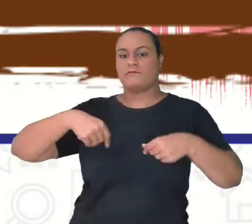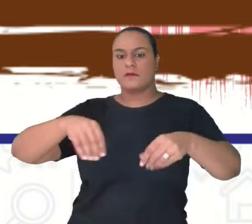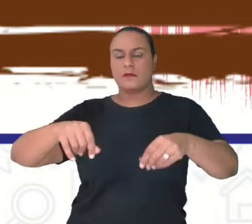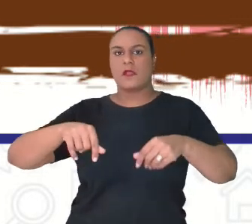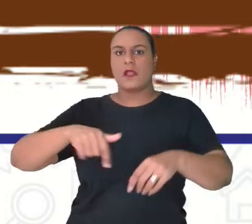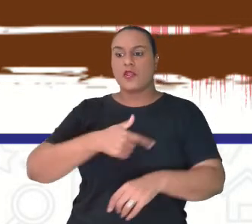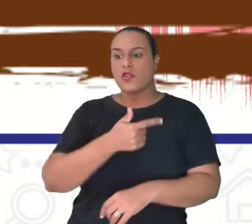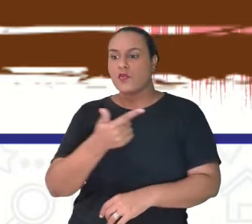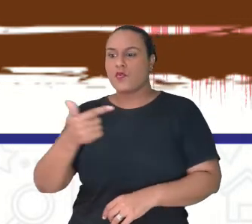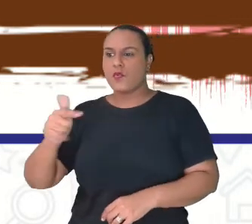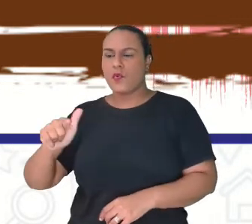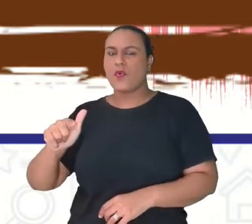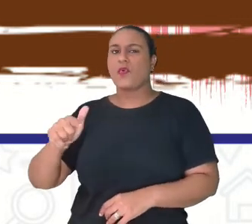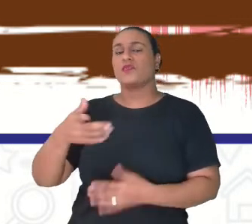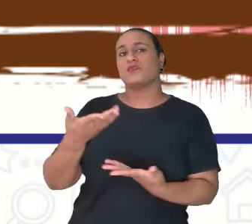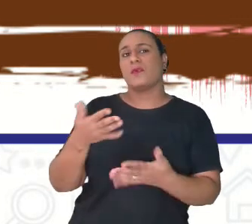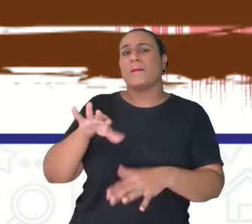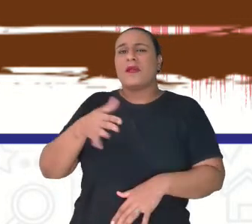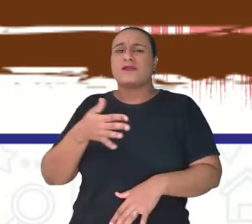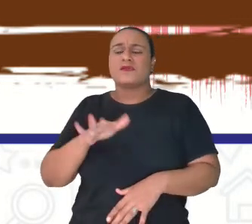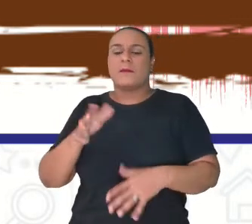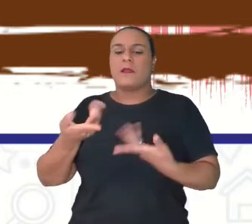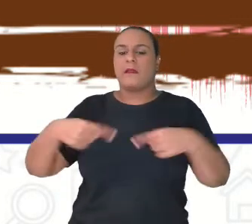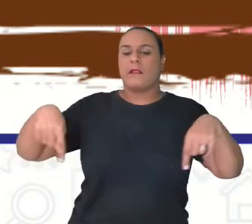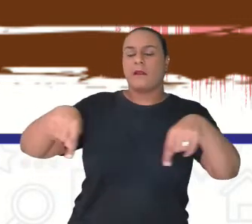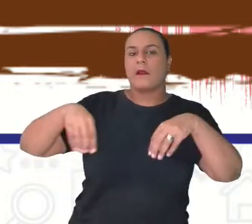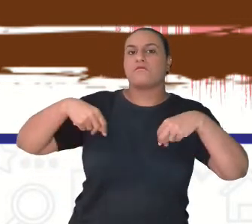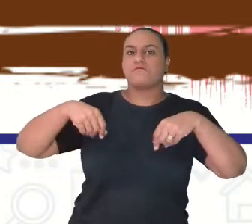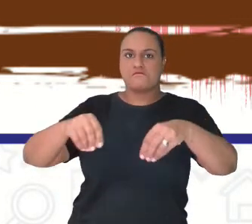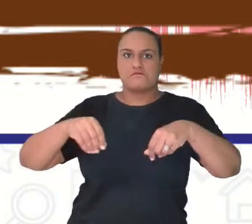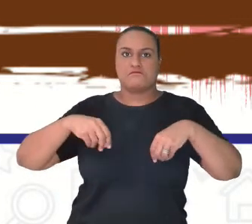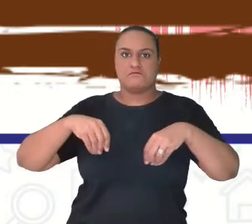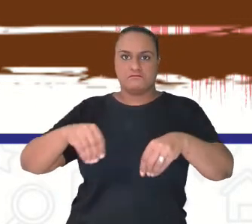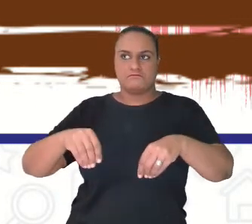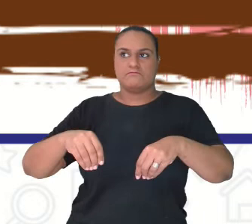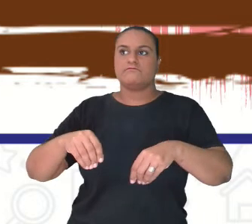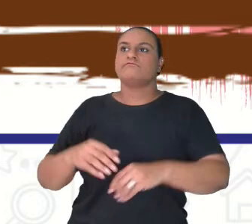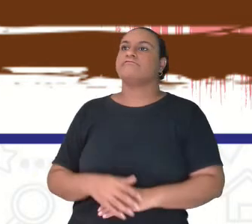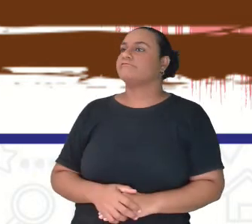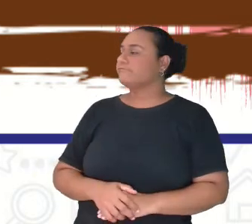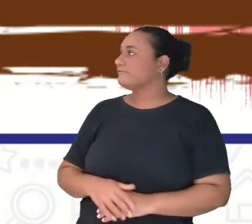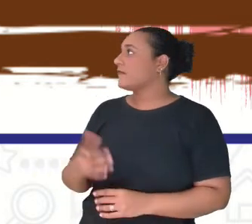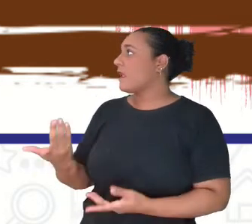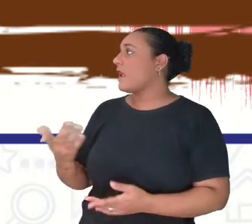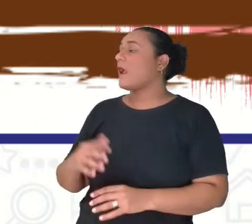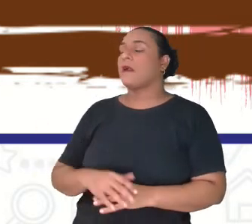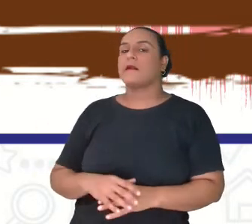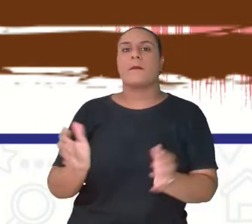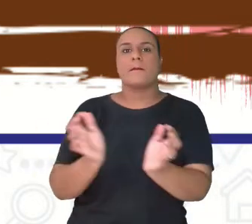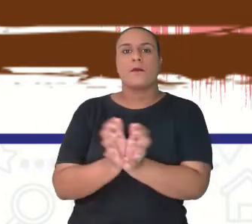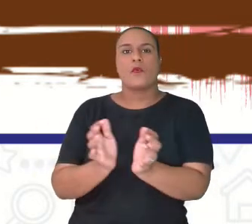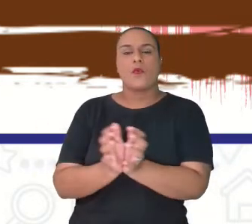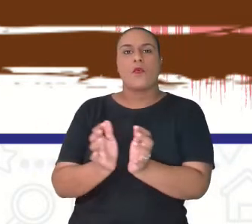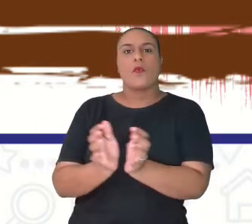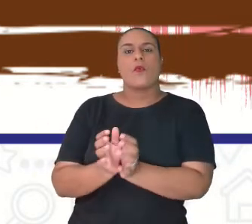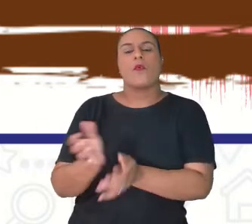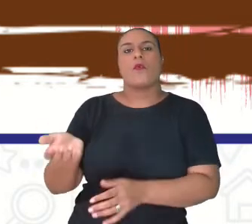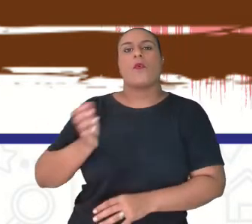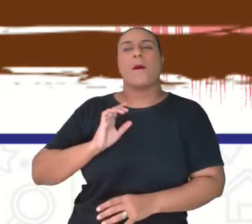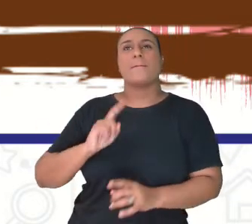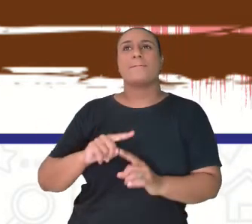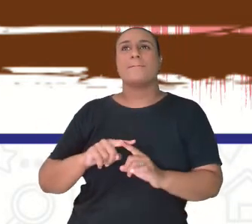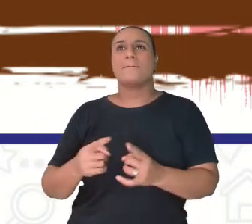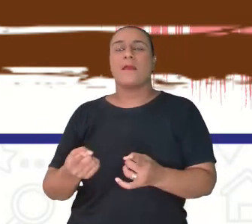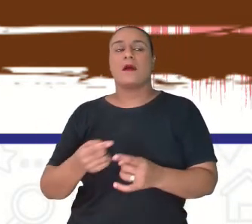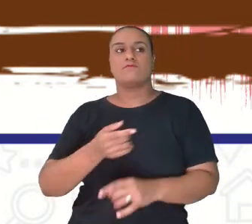poderoso e um senhor e um nobre, né, menos poderoso, né? Um nobre mais poderoso e um nobre menos